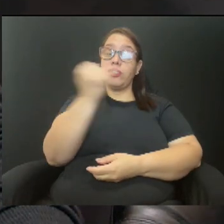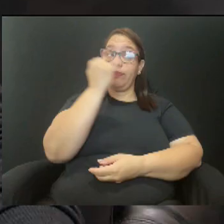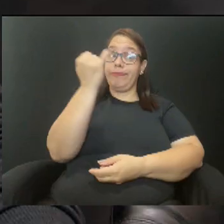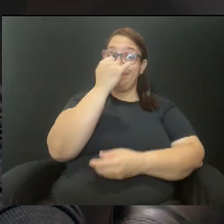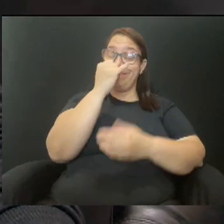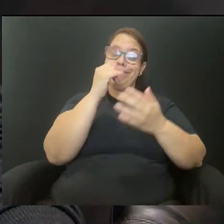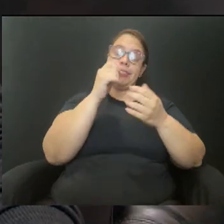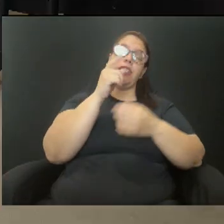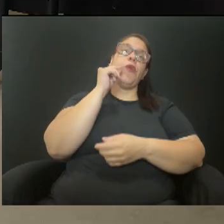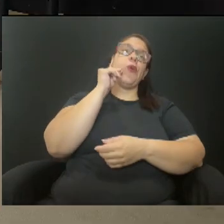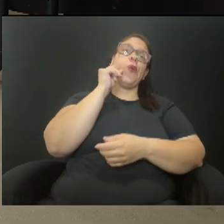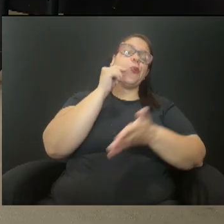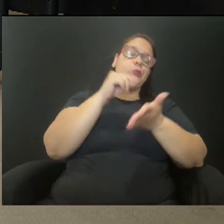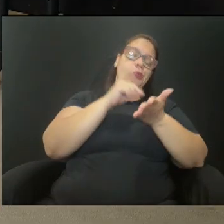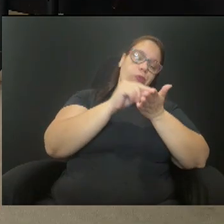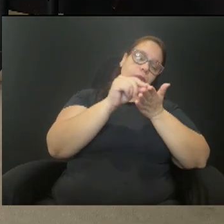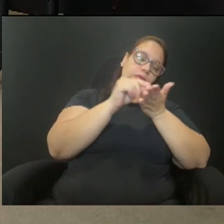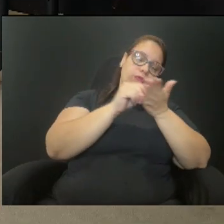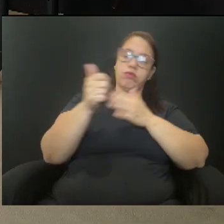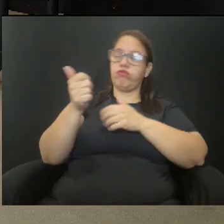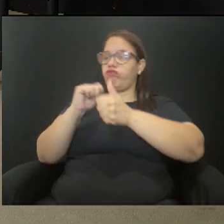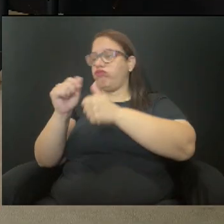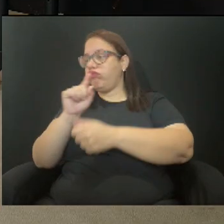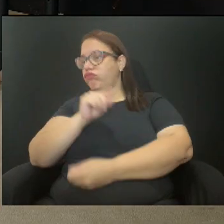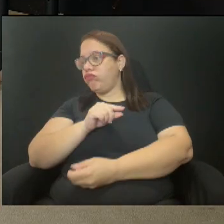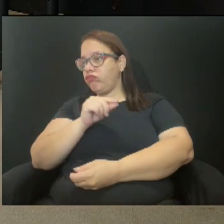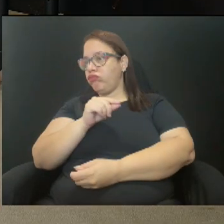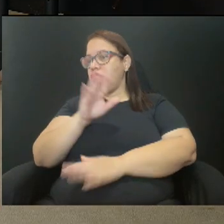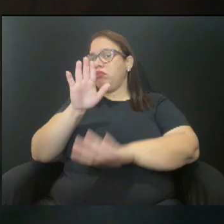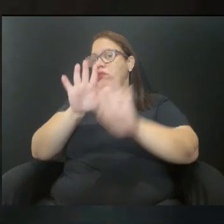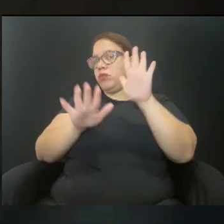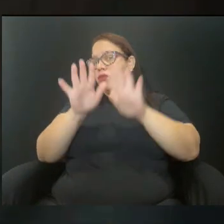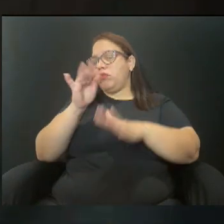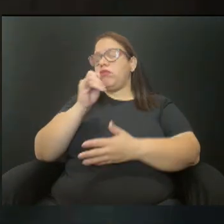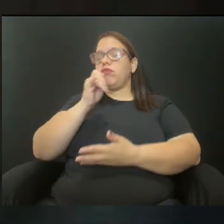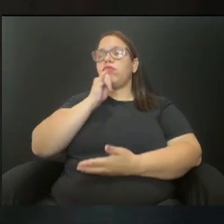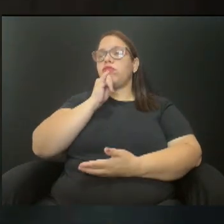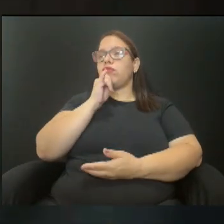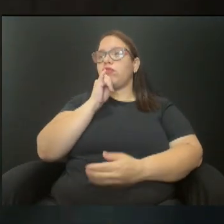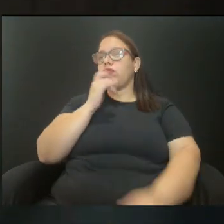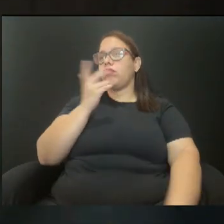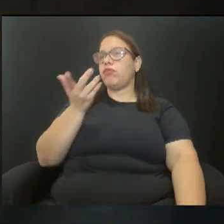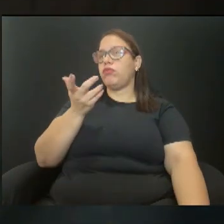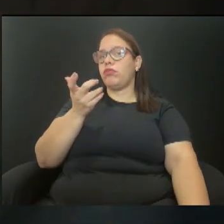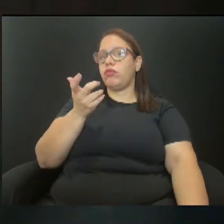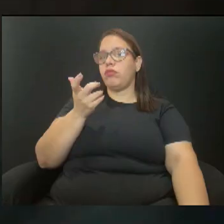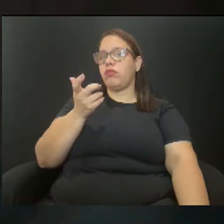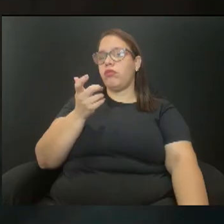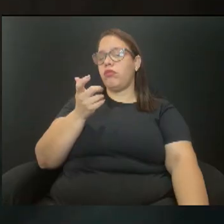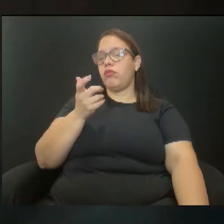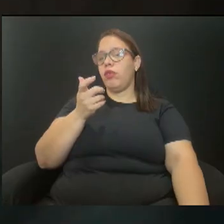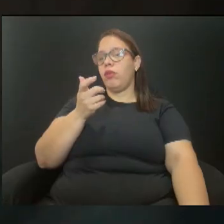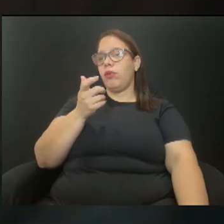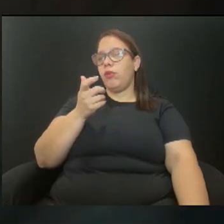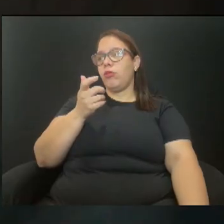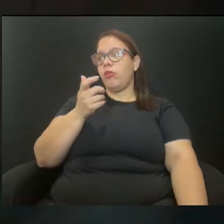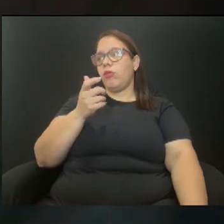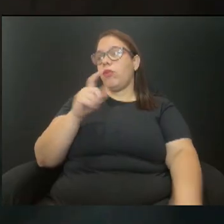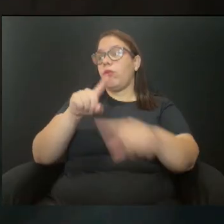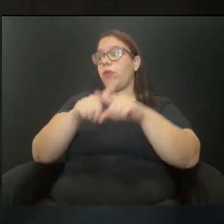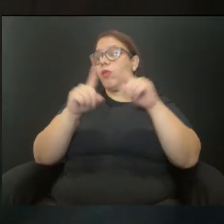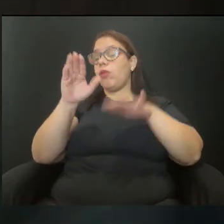avaliar. Mas nesse momento, talvez, por exemplo, eu dei um exemplo, mas talvez ser